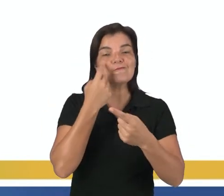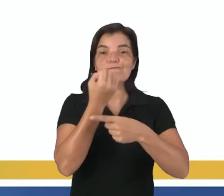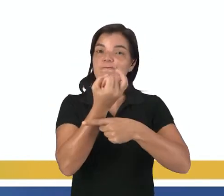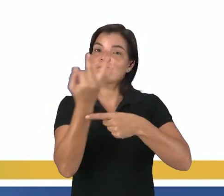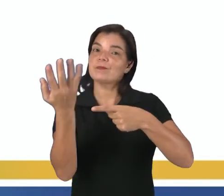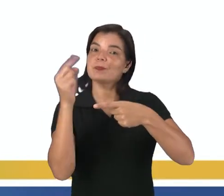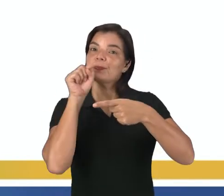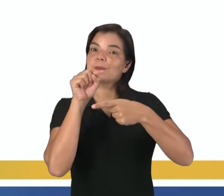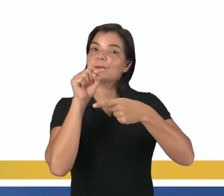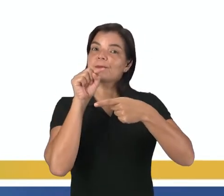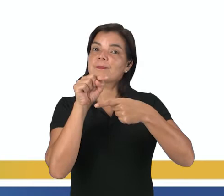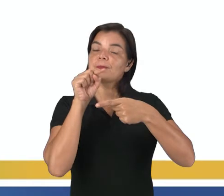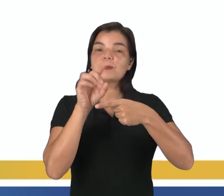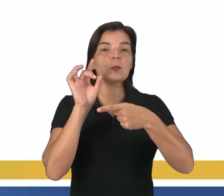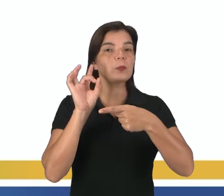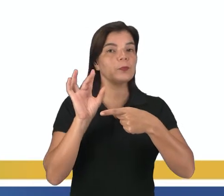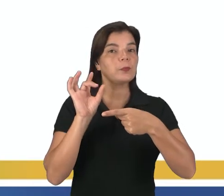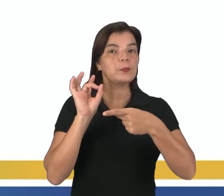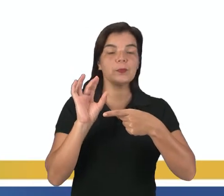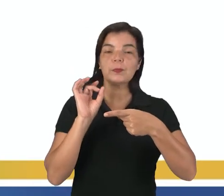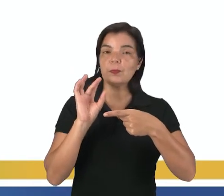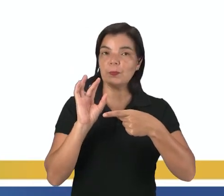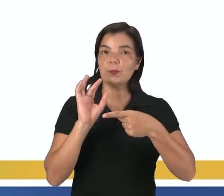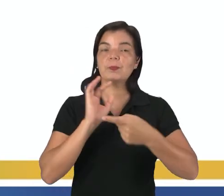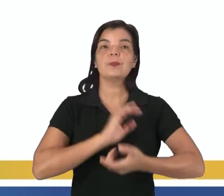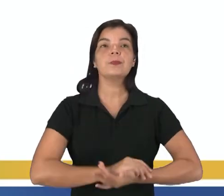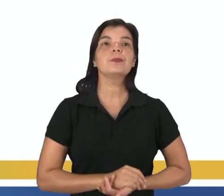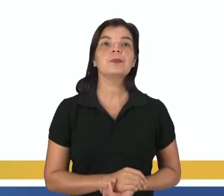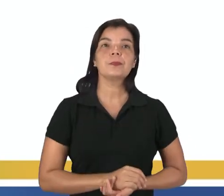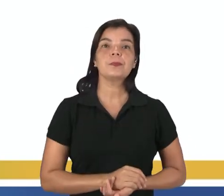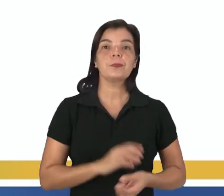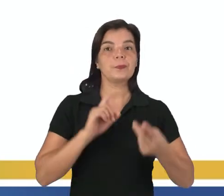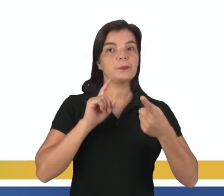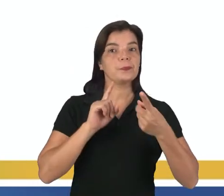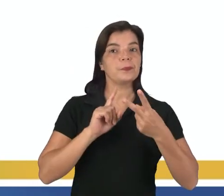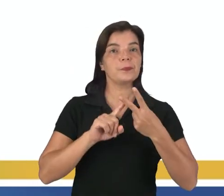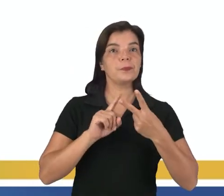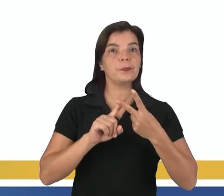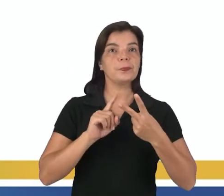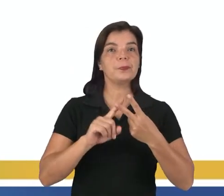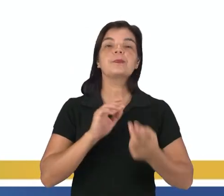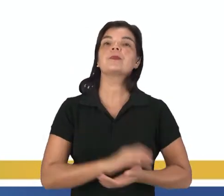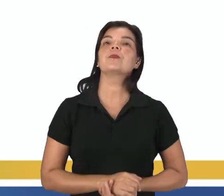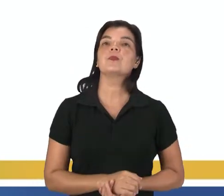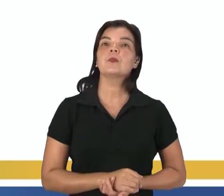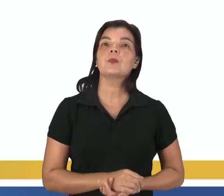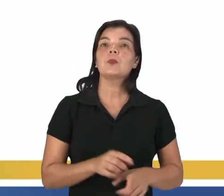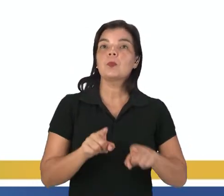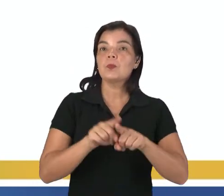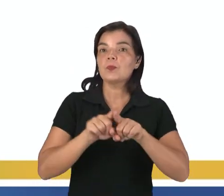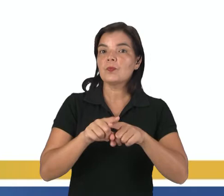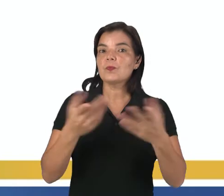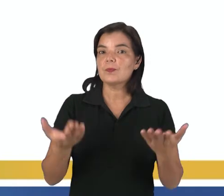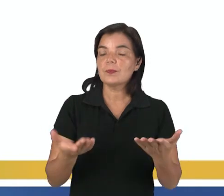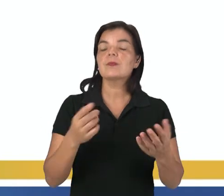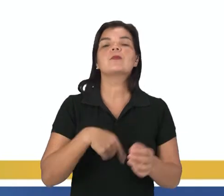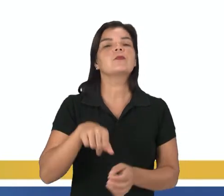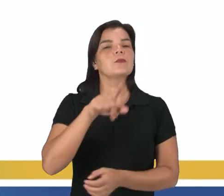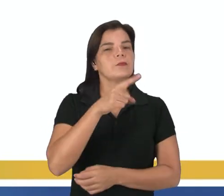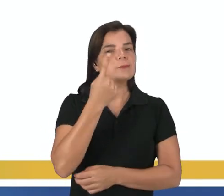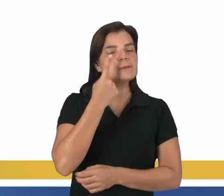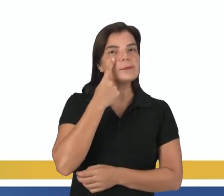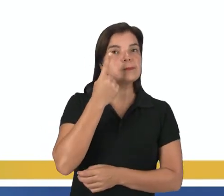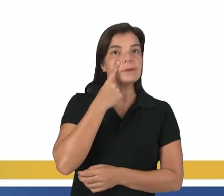para quem? Apenas para o numerador, certo? Segunda situação. Nessa situação, nós